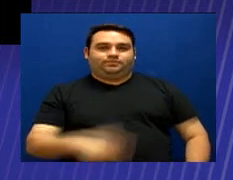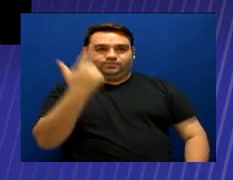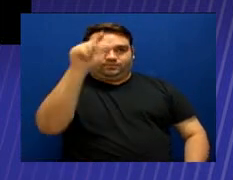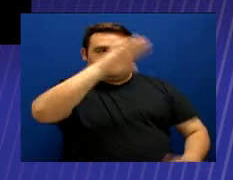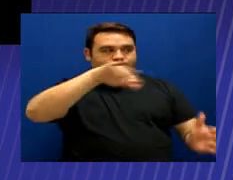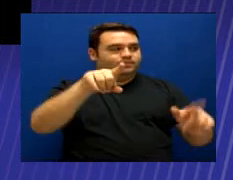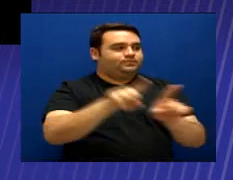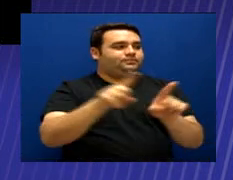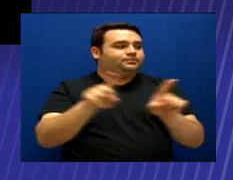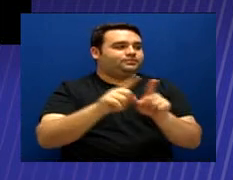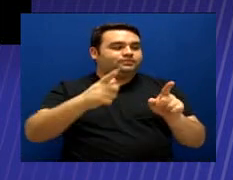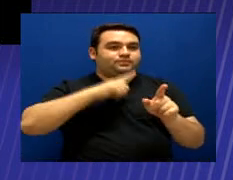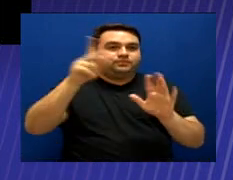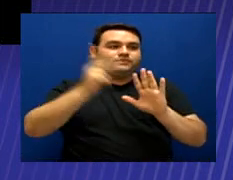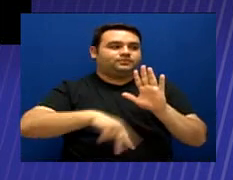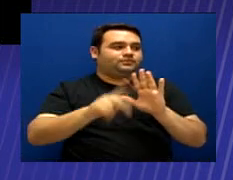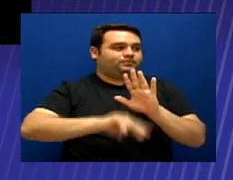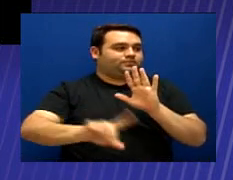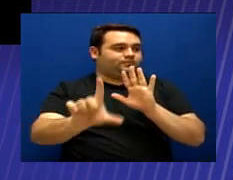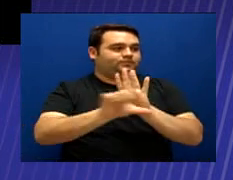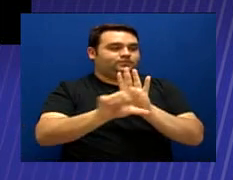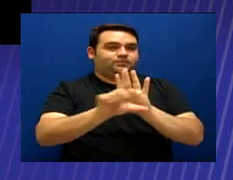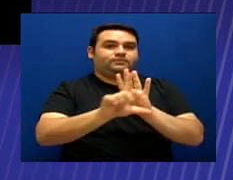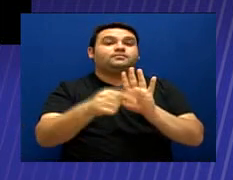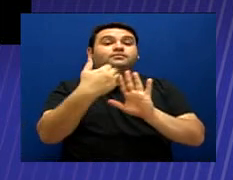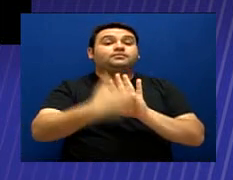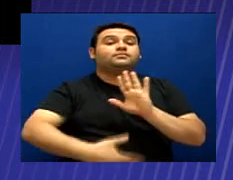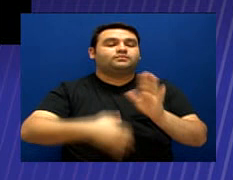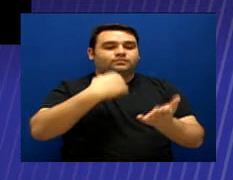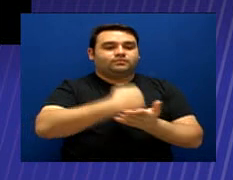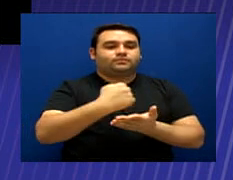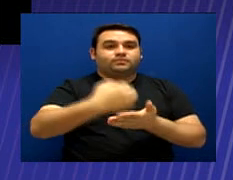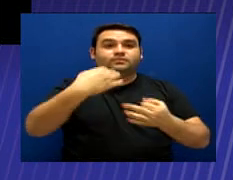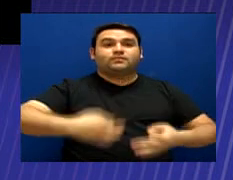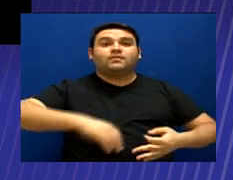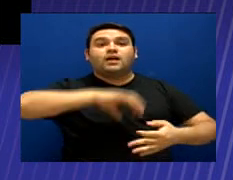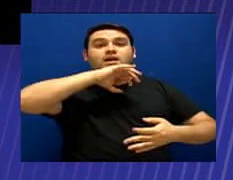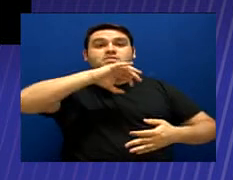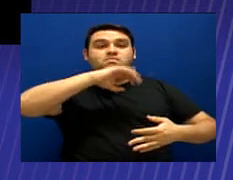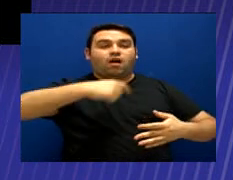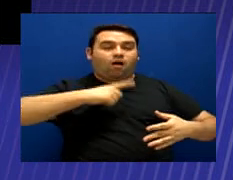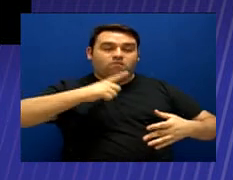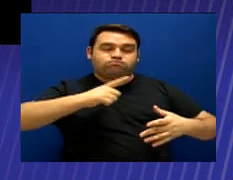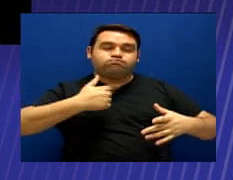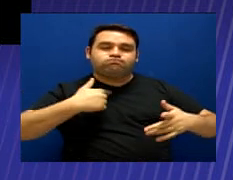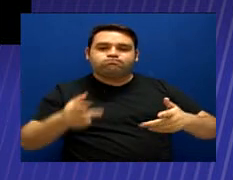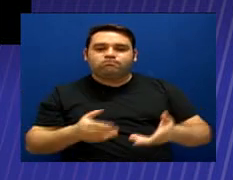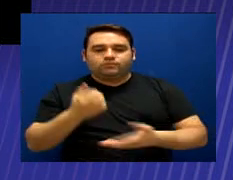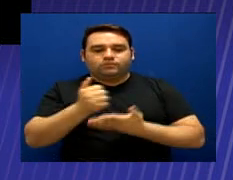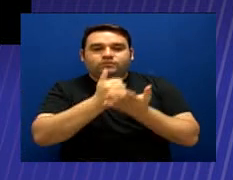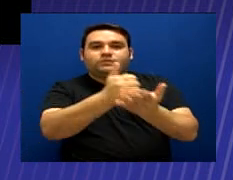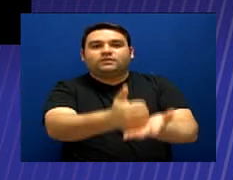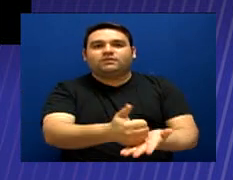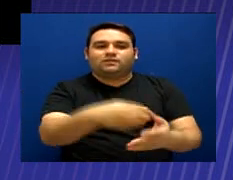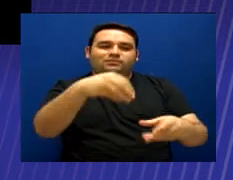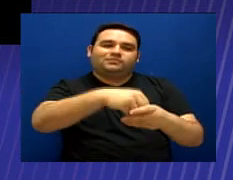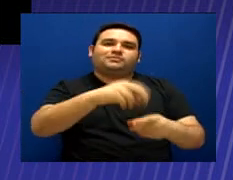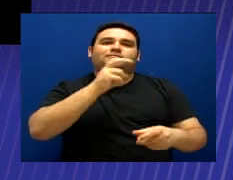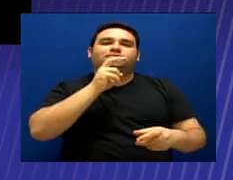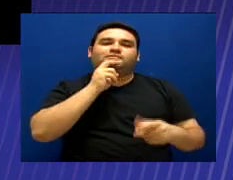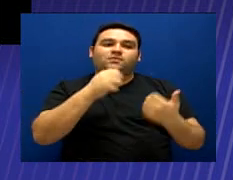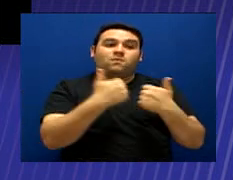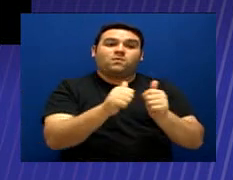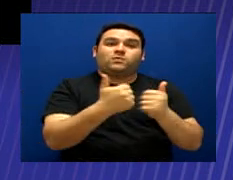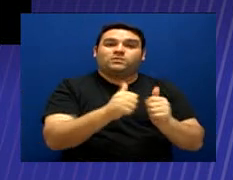Além disso, há também um projeto de lei que regulamenta o transporte de animais domésticos no Serviço Municipal de